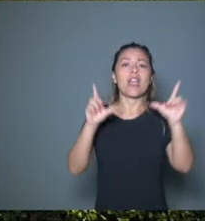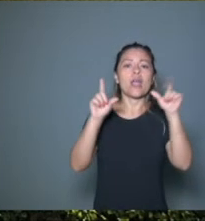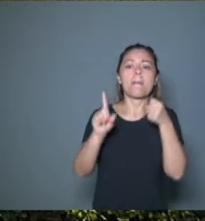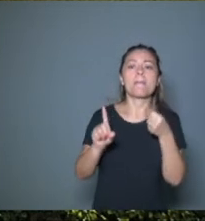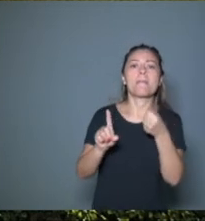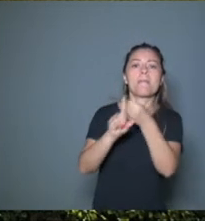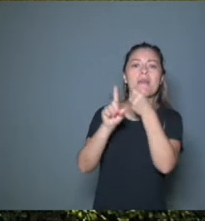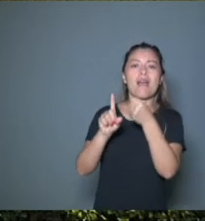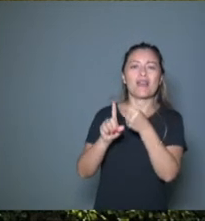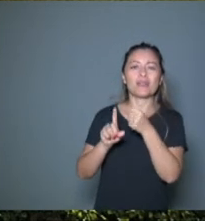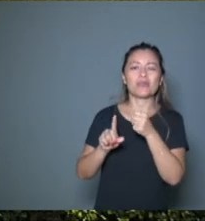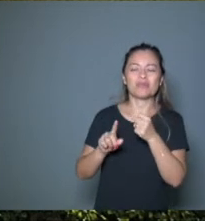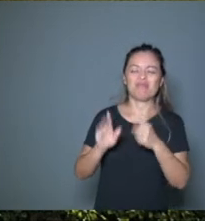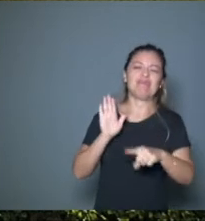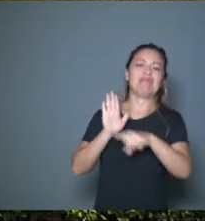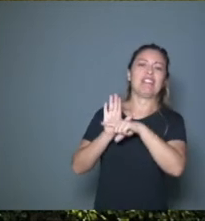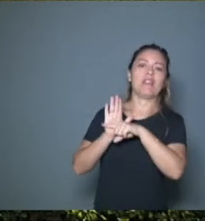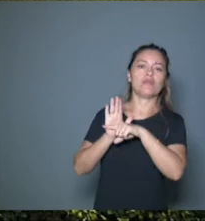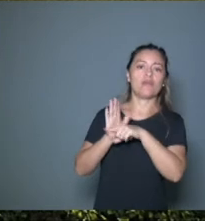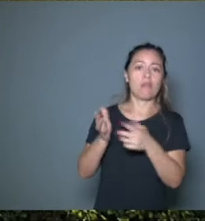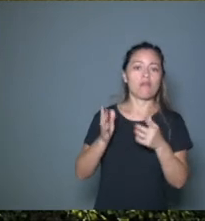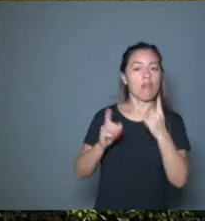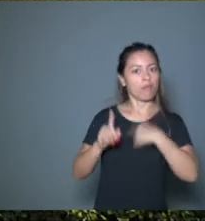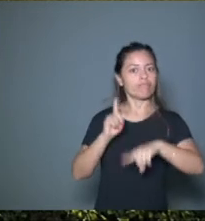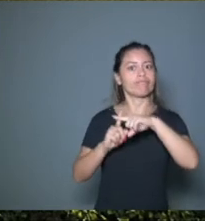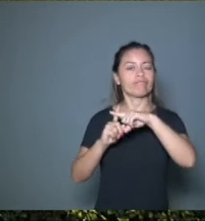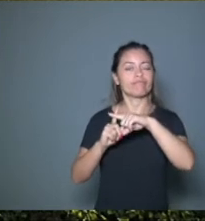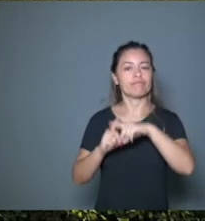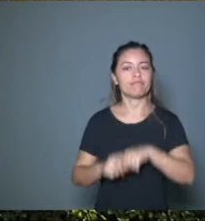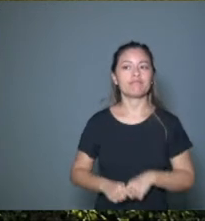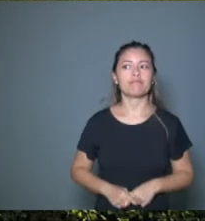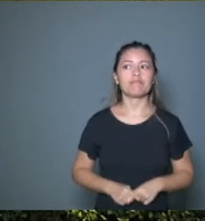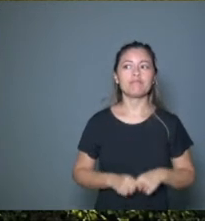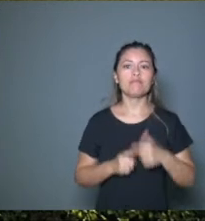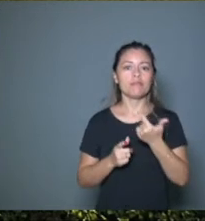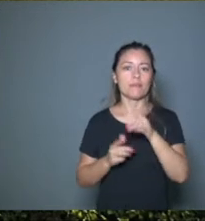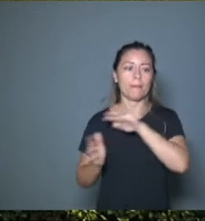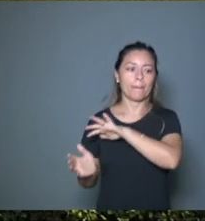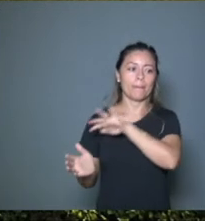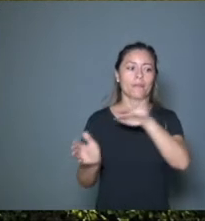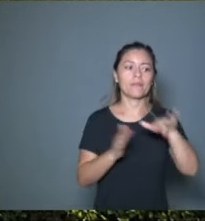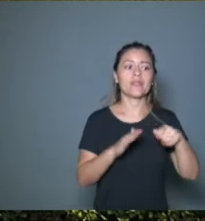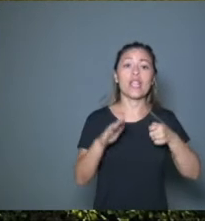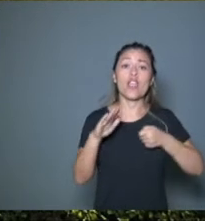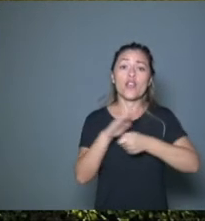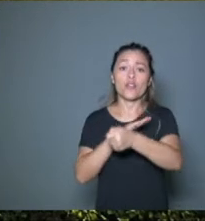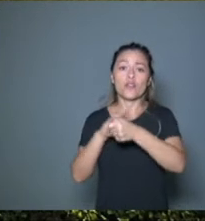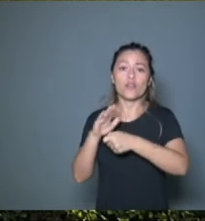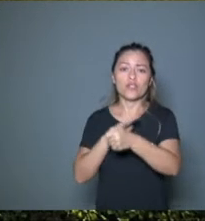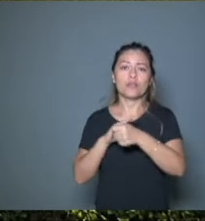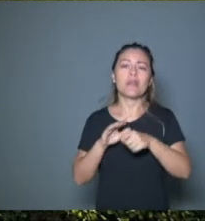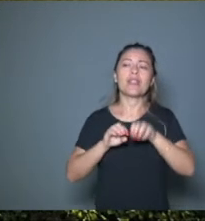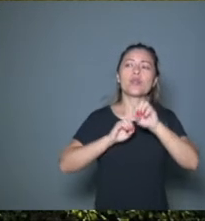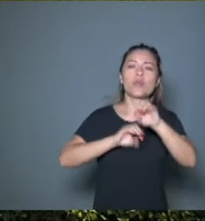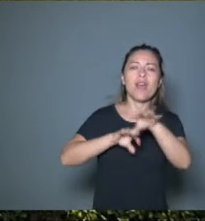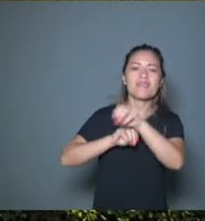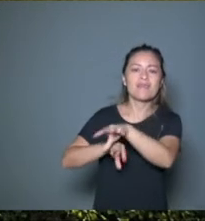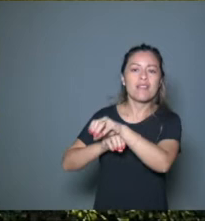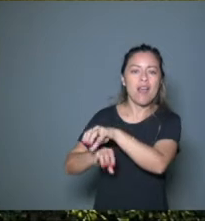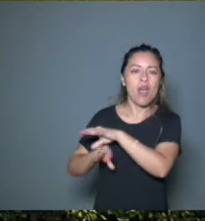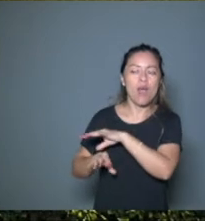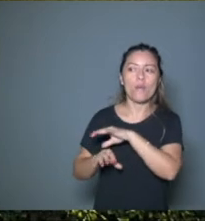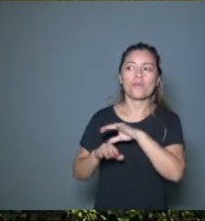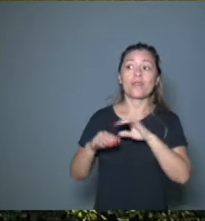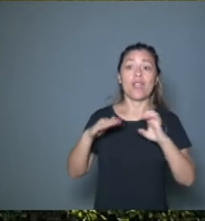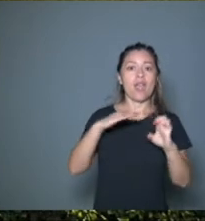nossa agricultura. Aqui, falando um pouquinho de stakeholders, falando um pouquinho dos investimentos em educação, da empresa